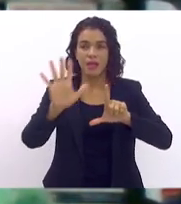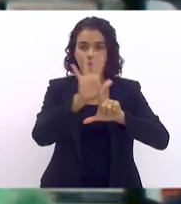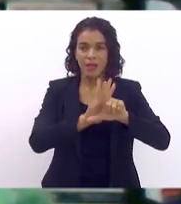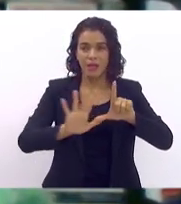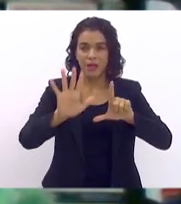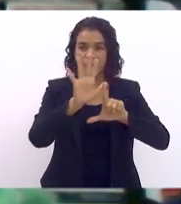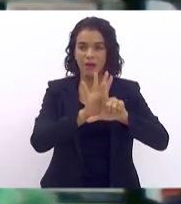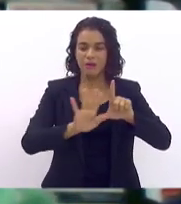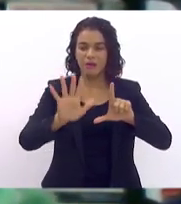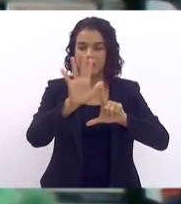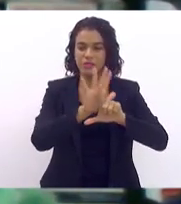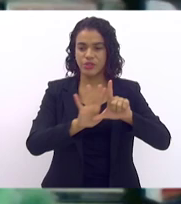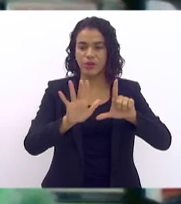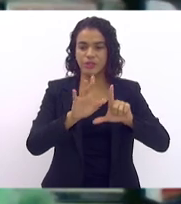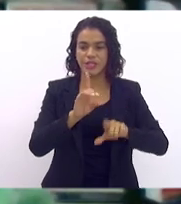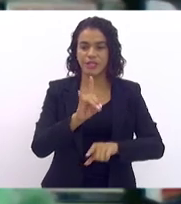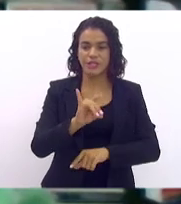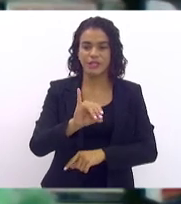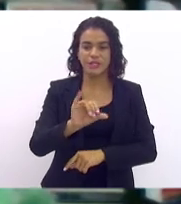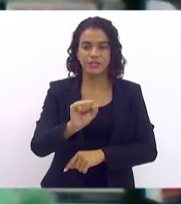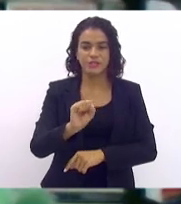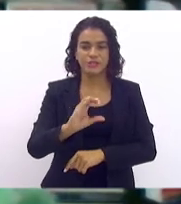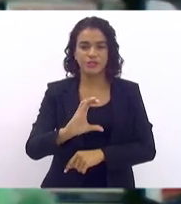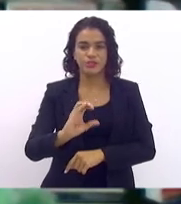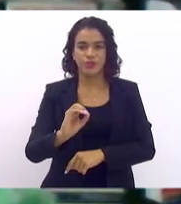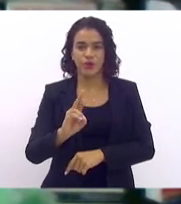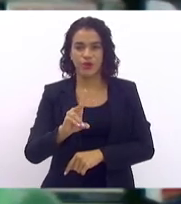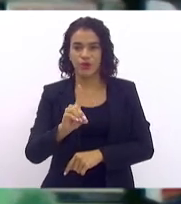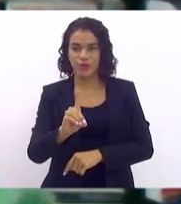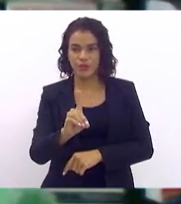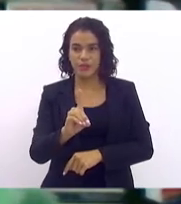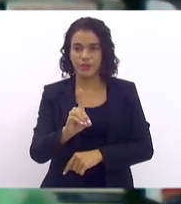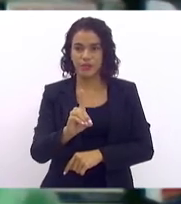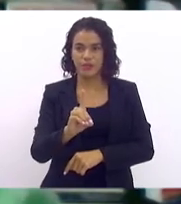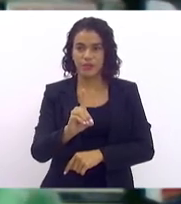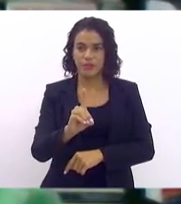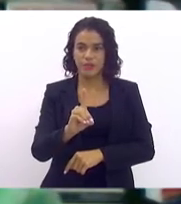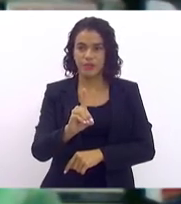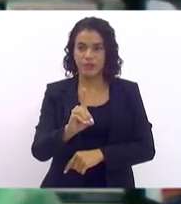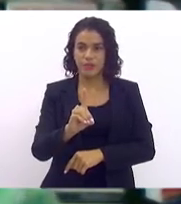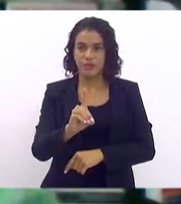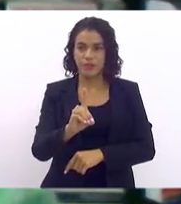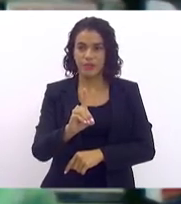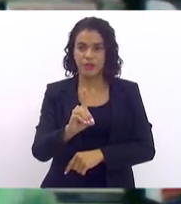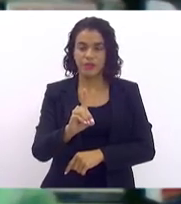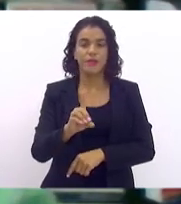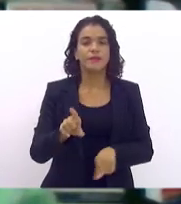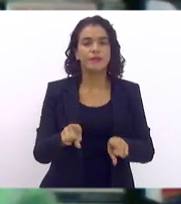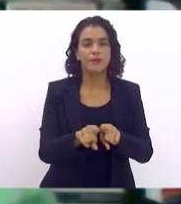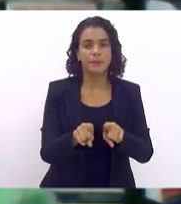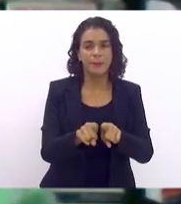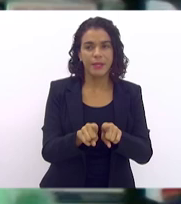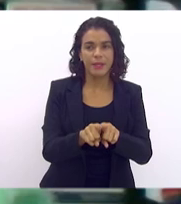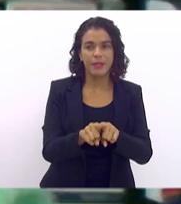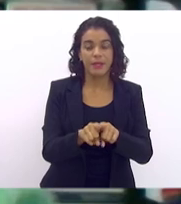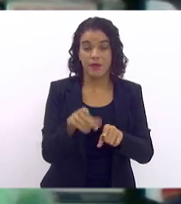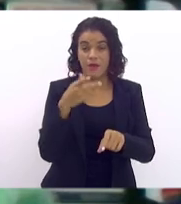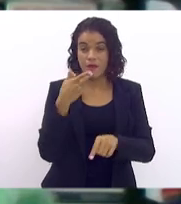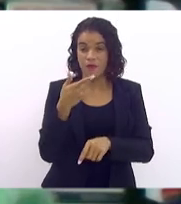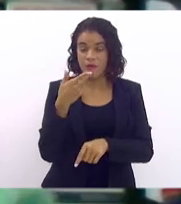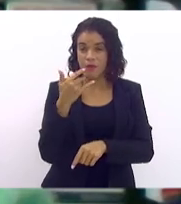meninas, nossa questão de violência cibernética, tá? Nós tivemos também, eu queria